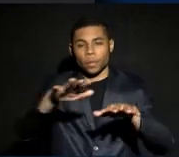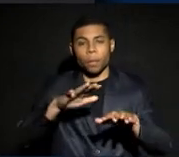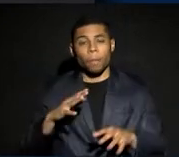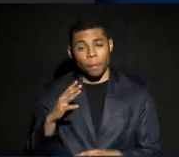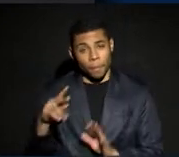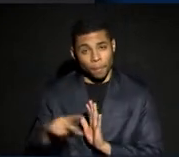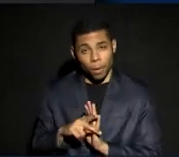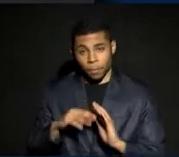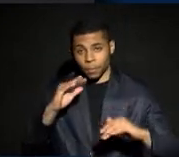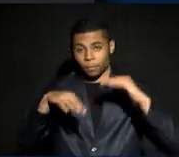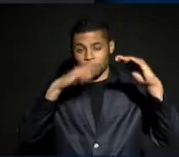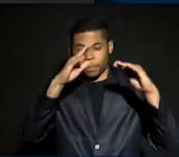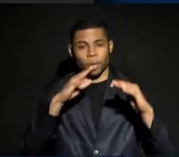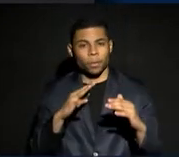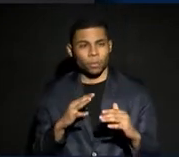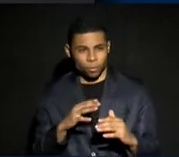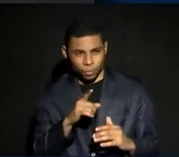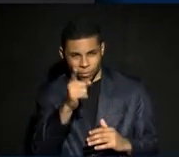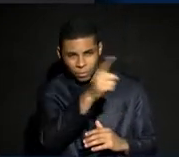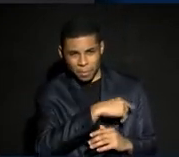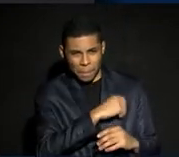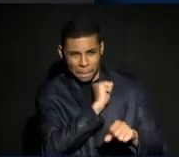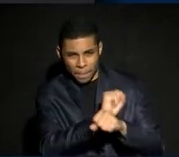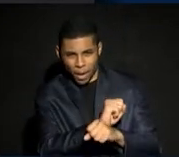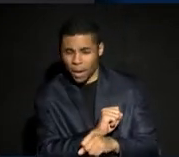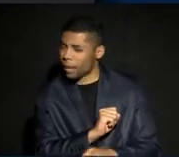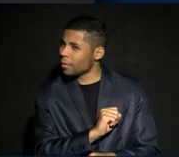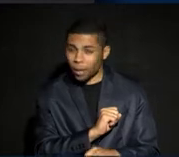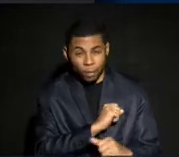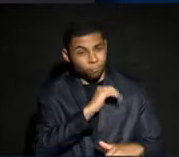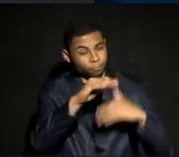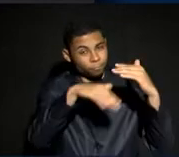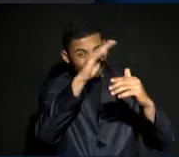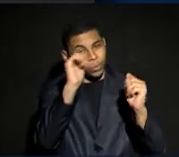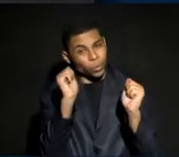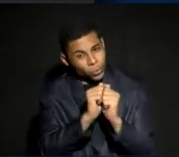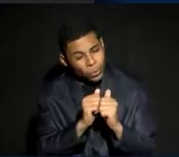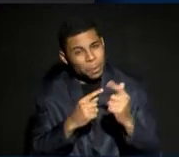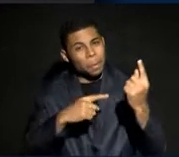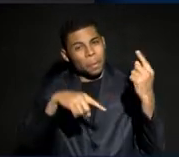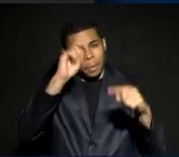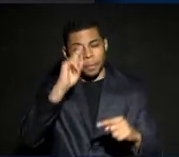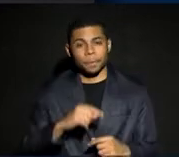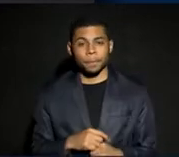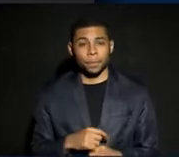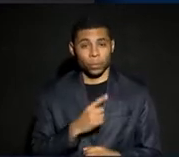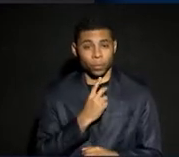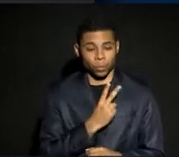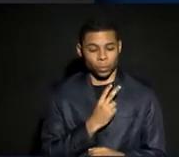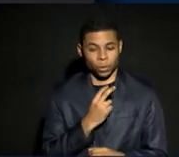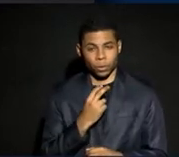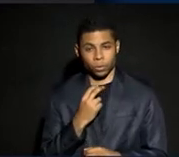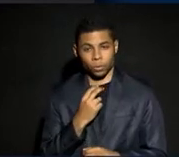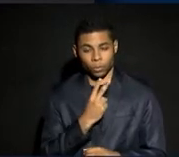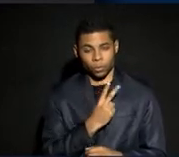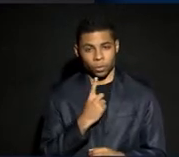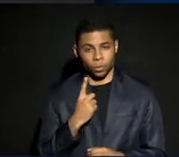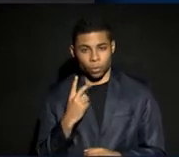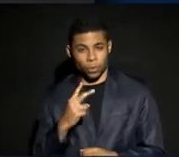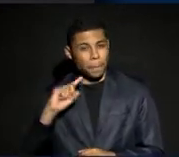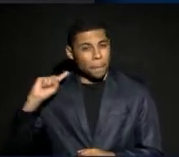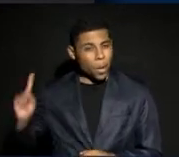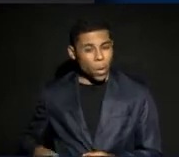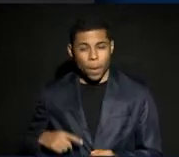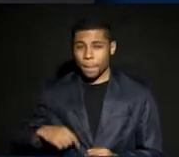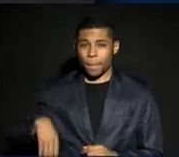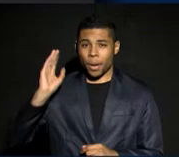trava ao desenvolvimento econômico. Ao contrário, nós temos que crescer juntos. 212 milhões podem dar um passo a